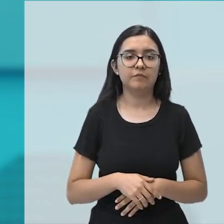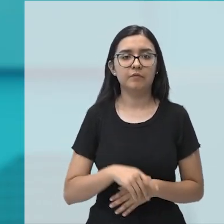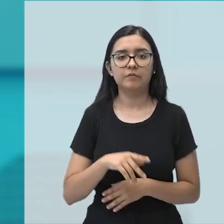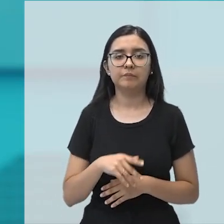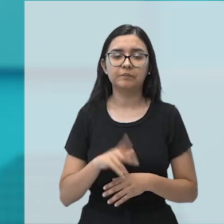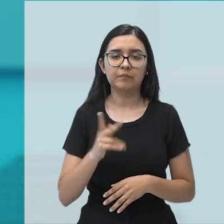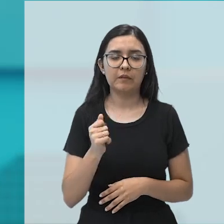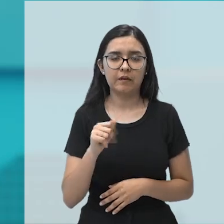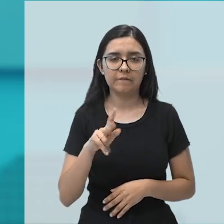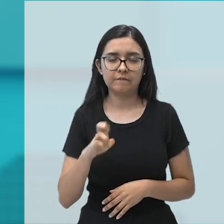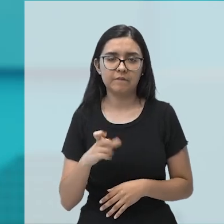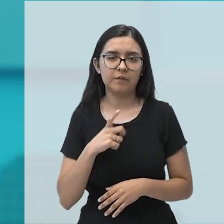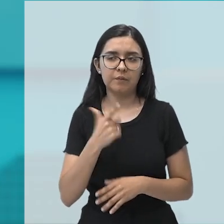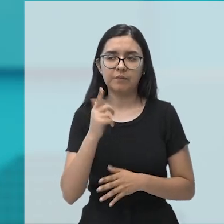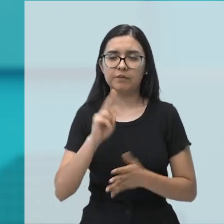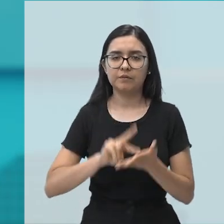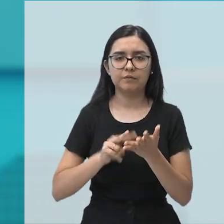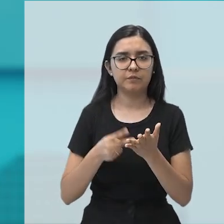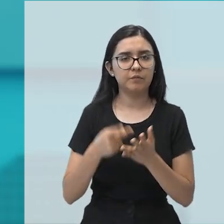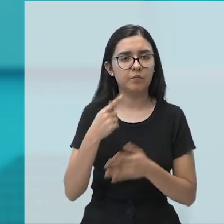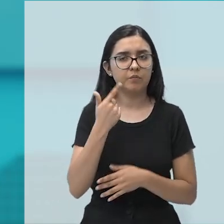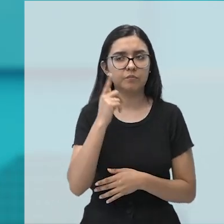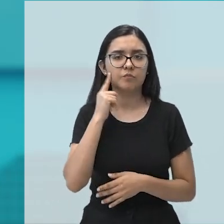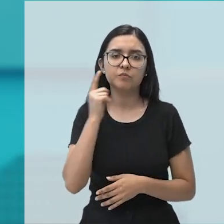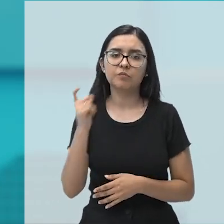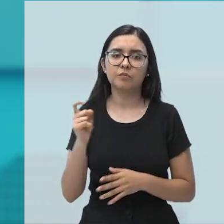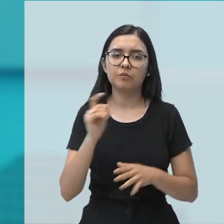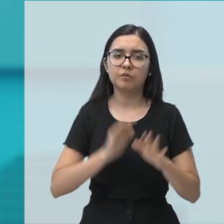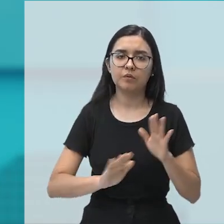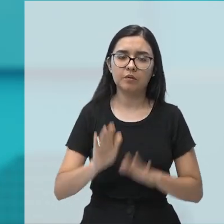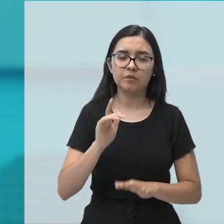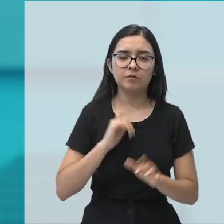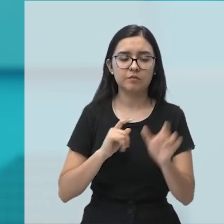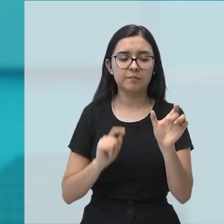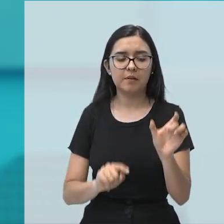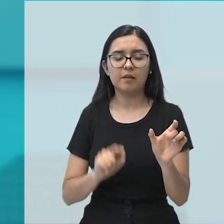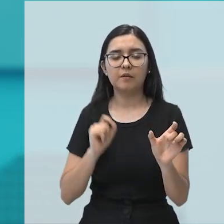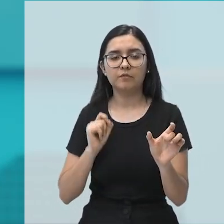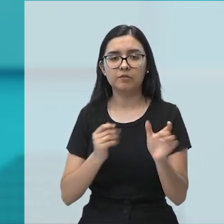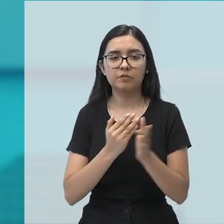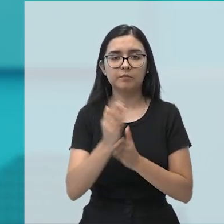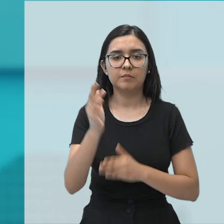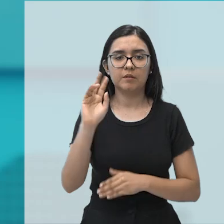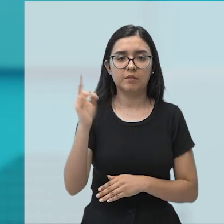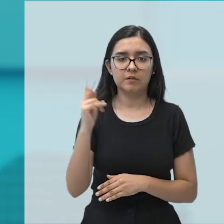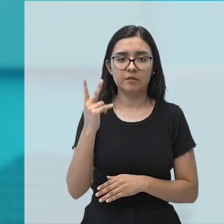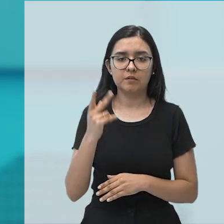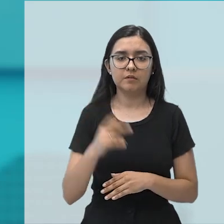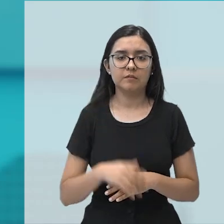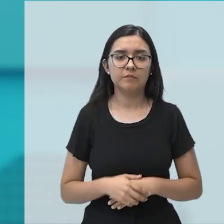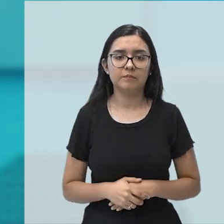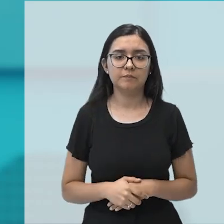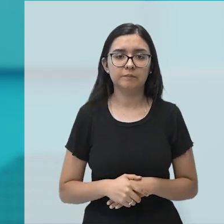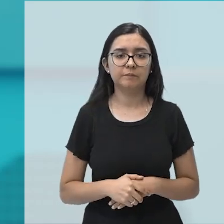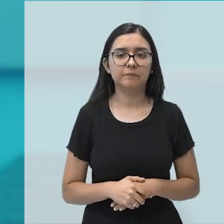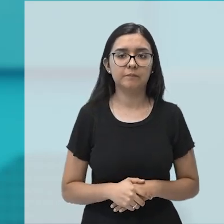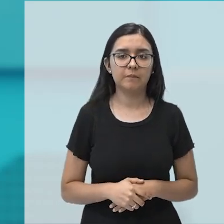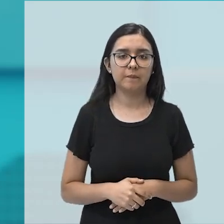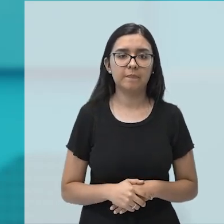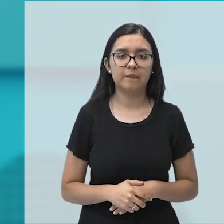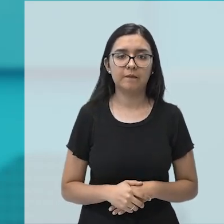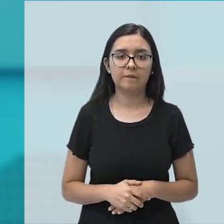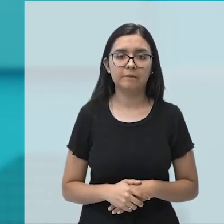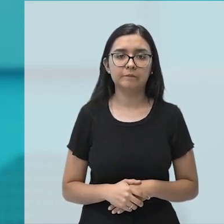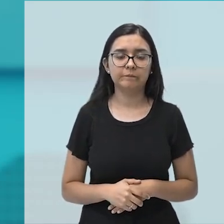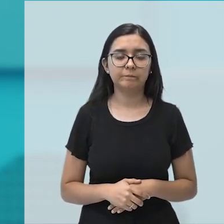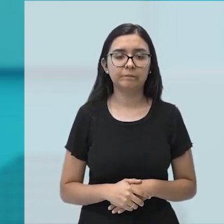have, ou qualquer outra tradução, qualquer outro som, tá? Cuidado com as palavrinhas com inicial em H. Muito provavelmente, mas